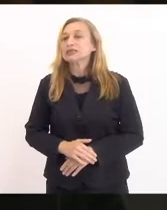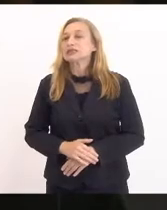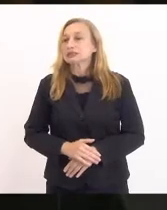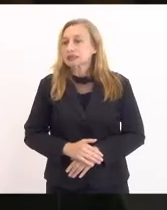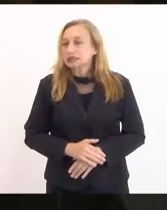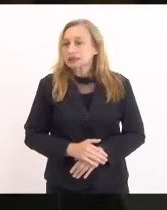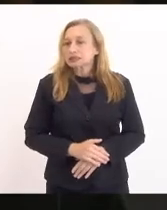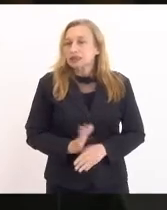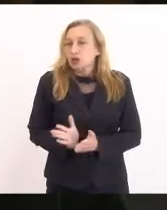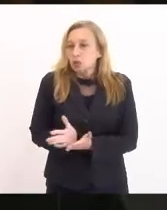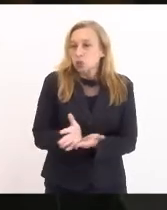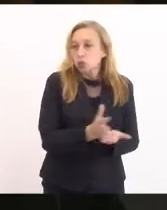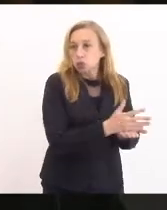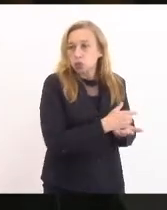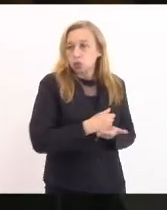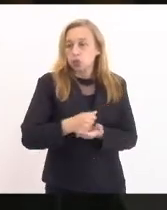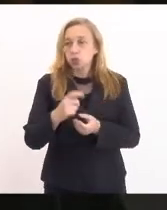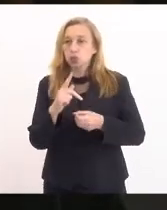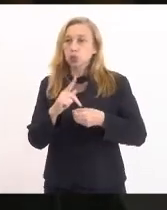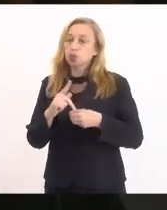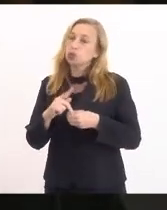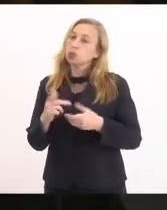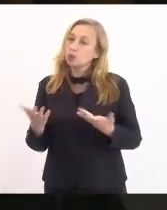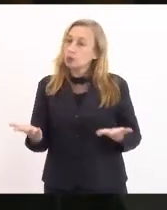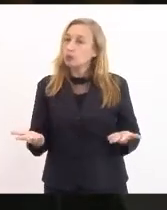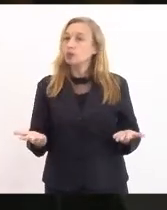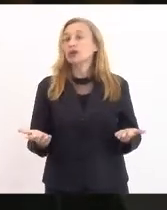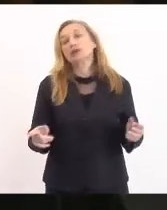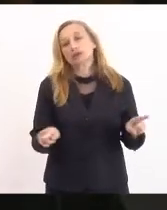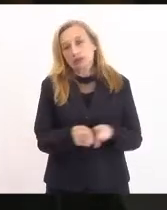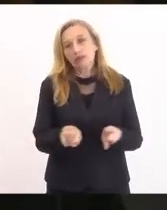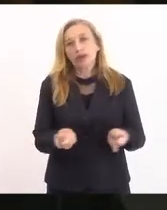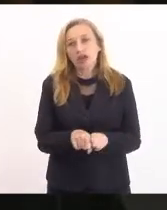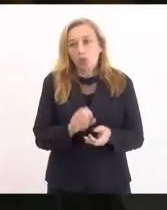a arrecadação de royalties, participação especial também.